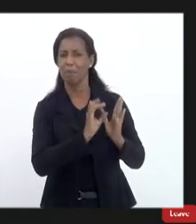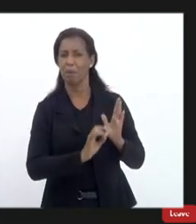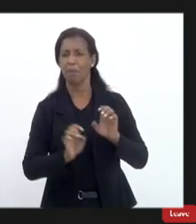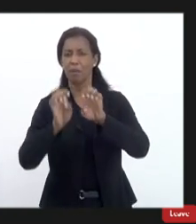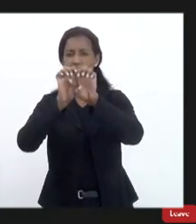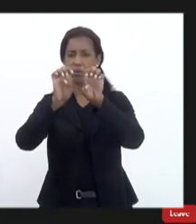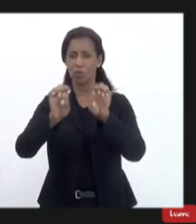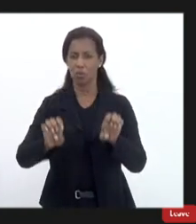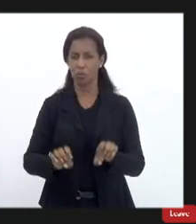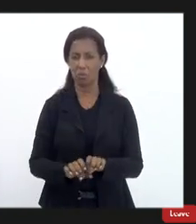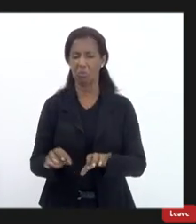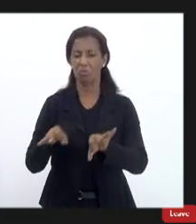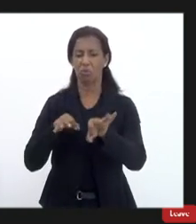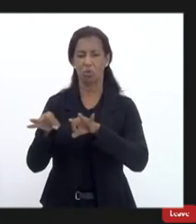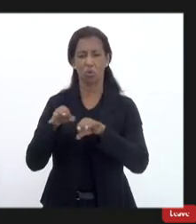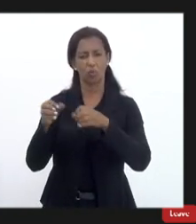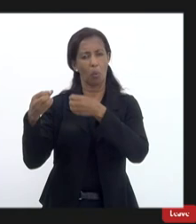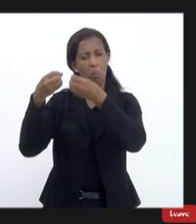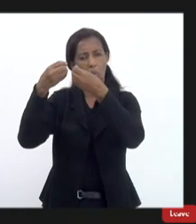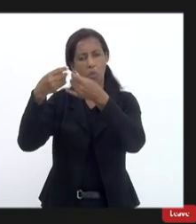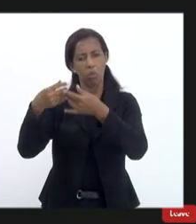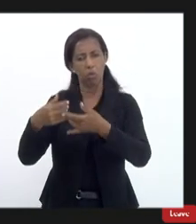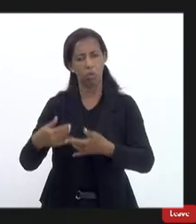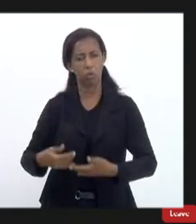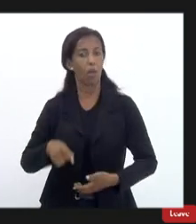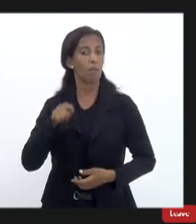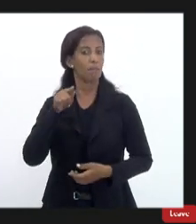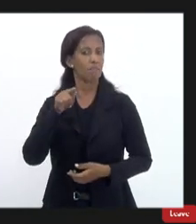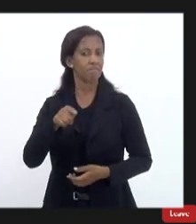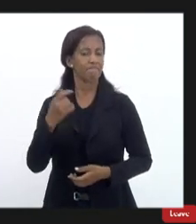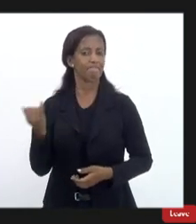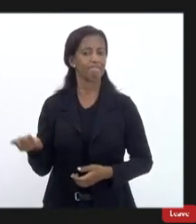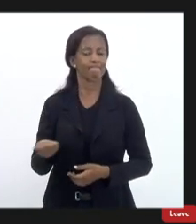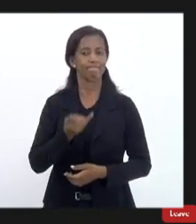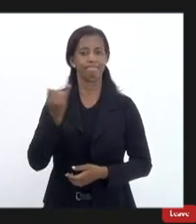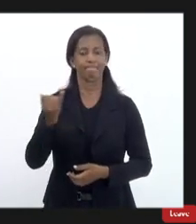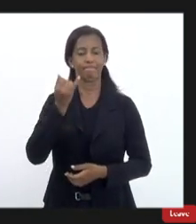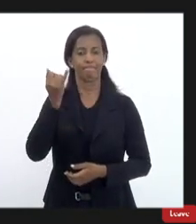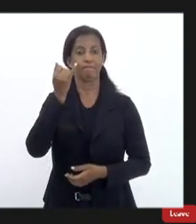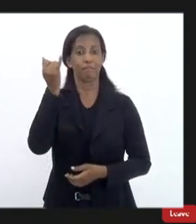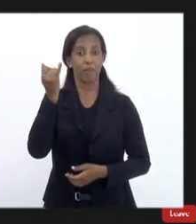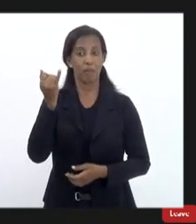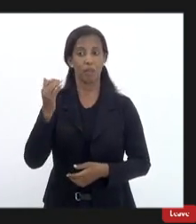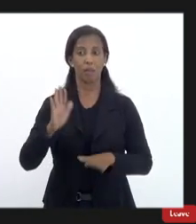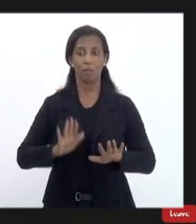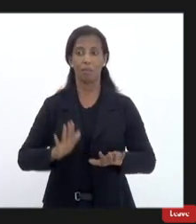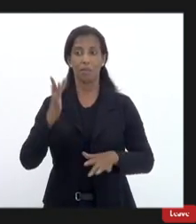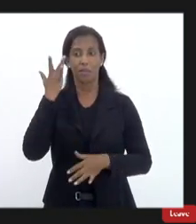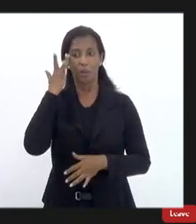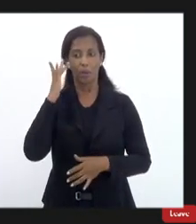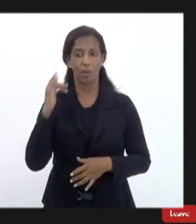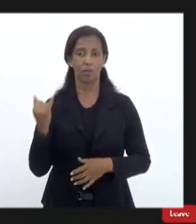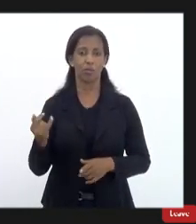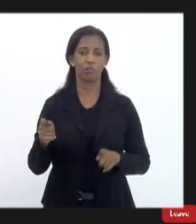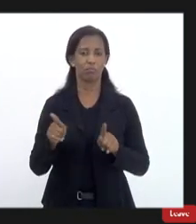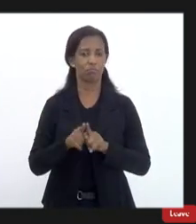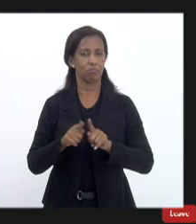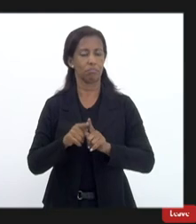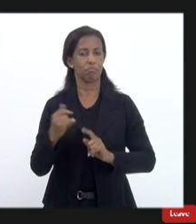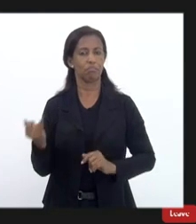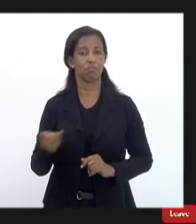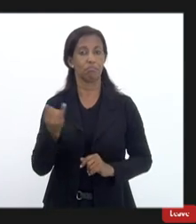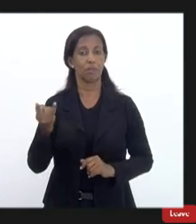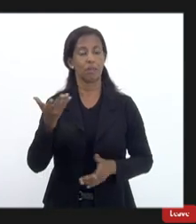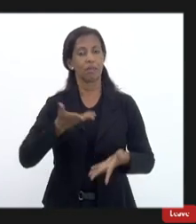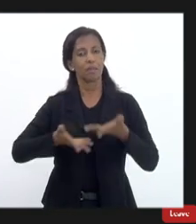estruturais de modo muito minucioso, e isso é extremamente importante, mas eu acho muito válido a